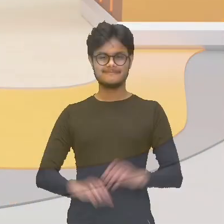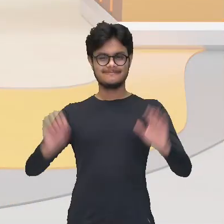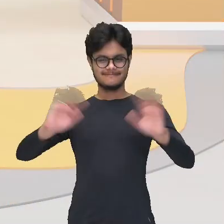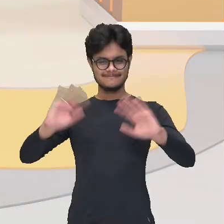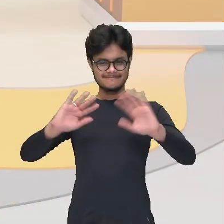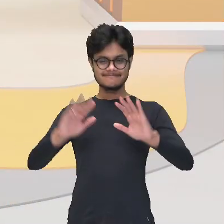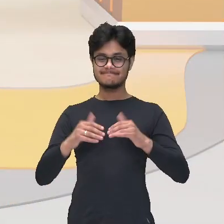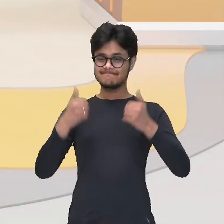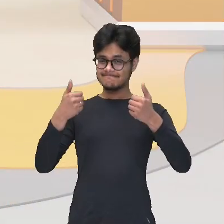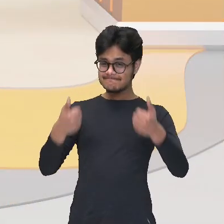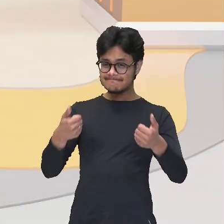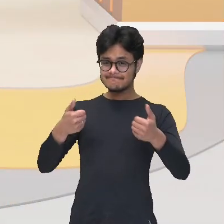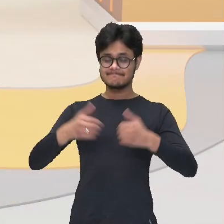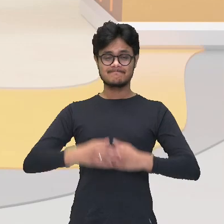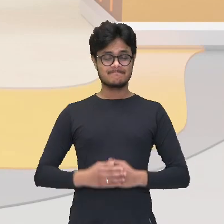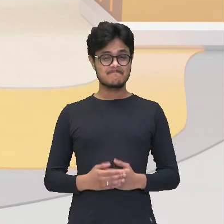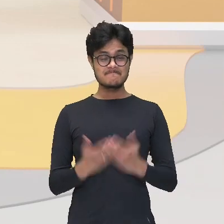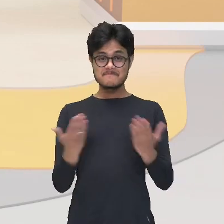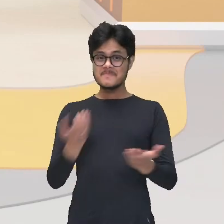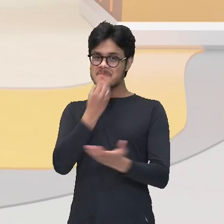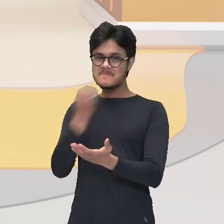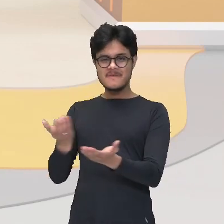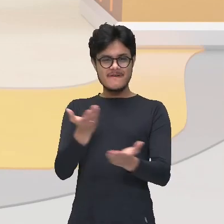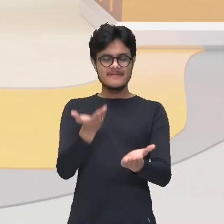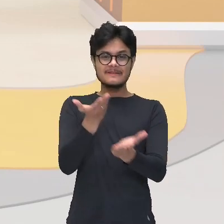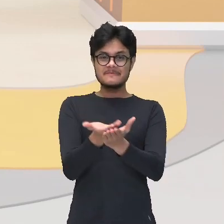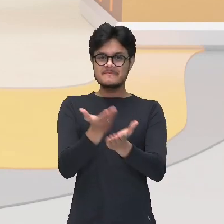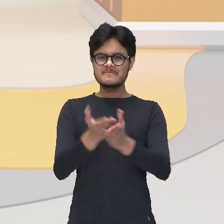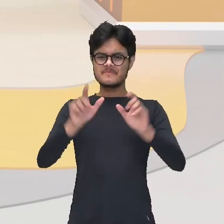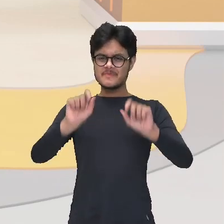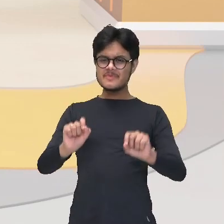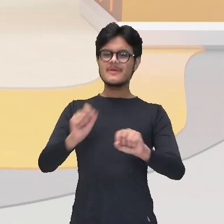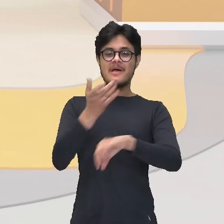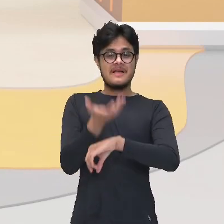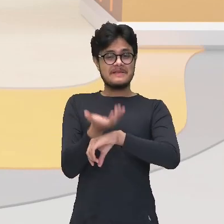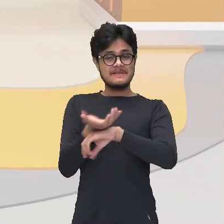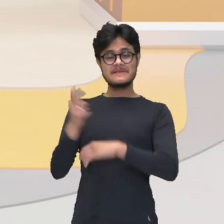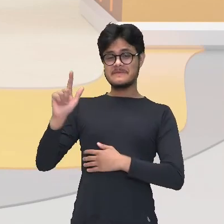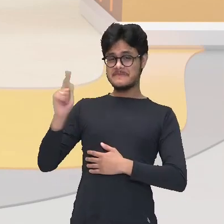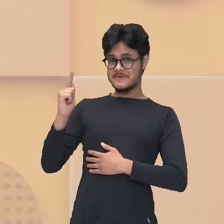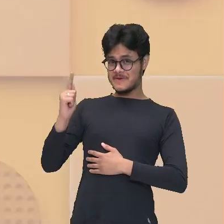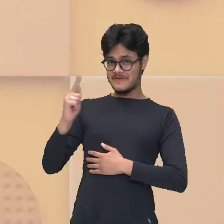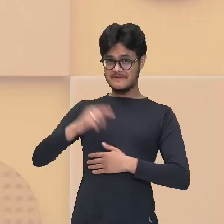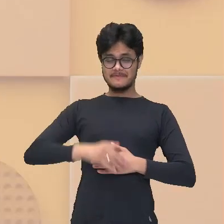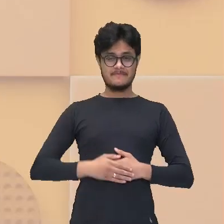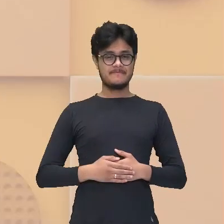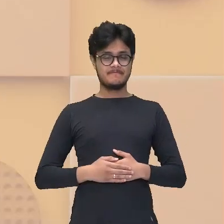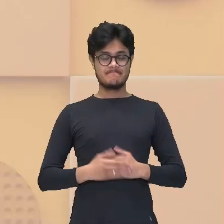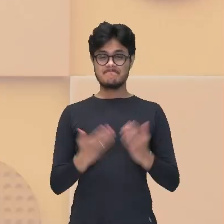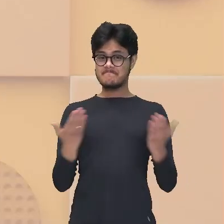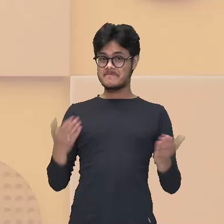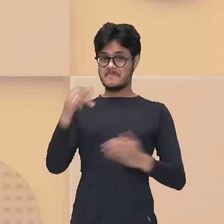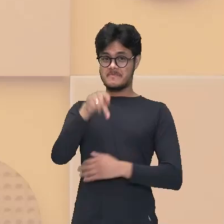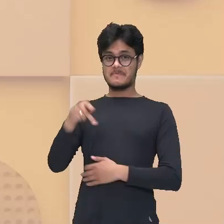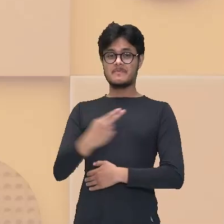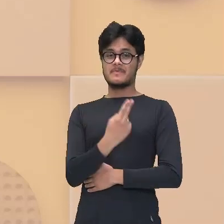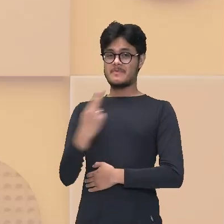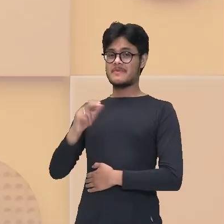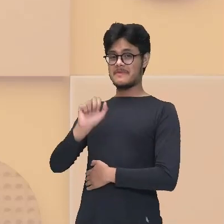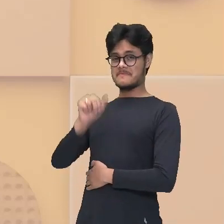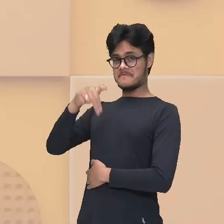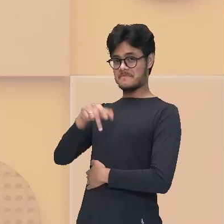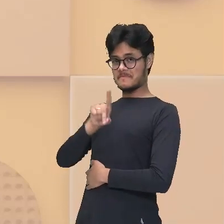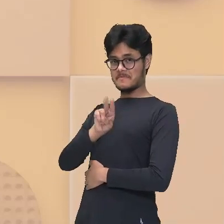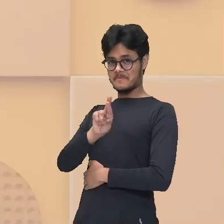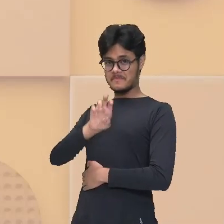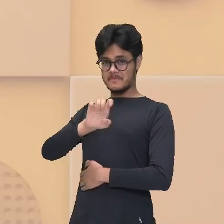Olá, tudo bem com vocês? Sejam todos bem-vindos a mais uma aula de Geografia. Sou a professora Andresa